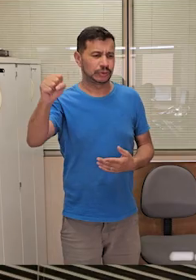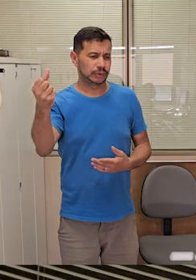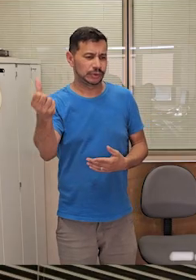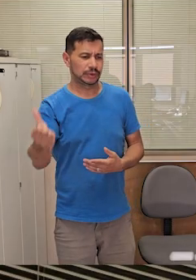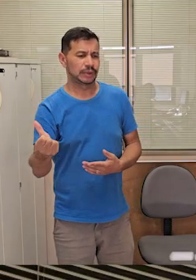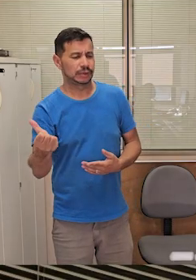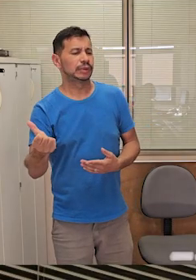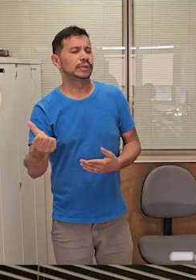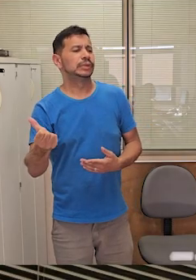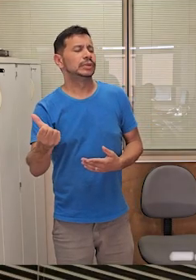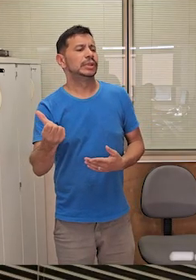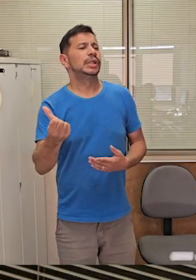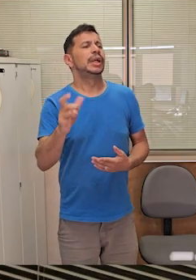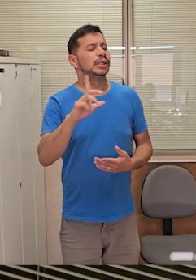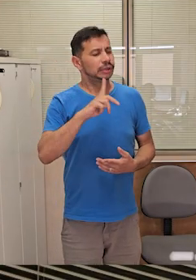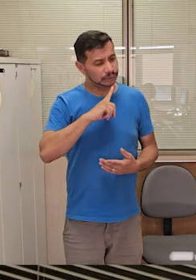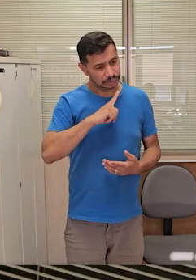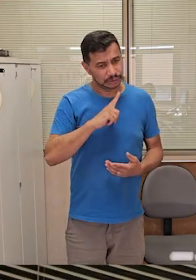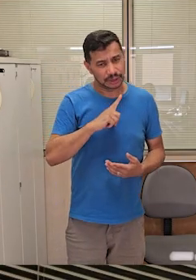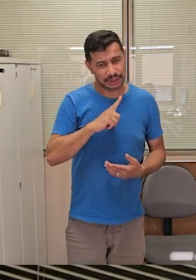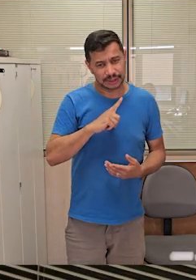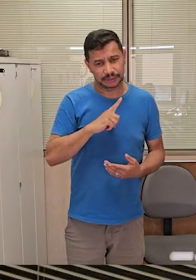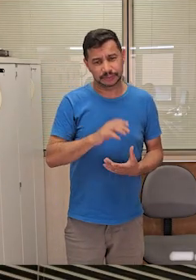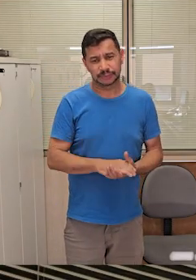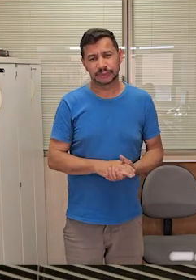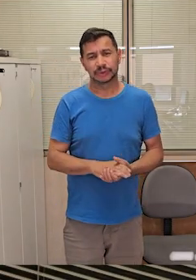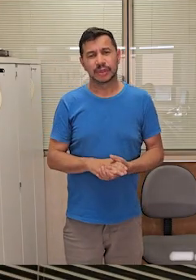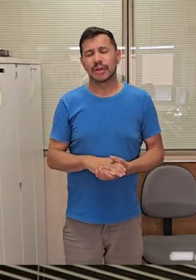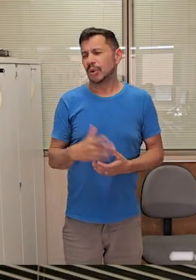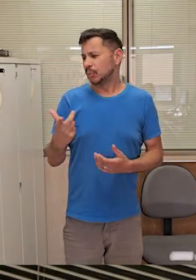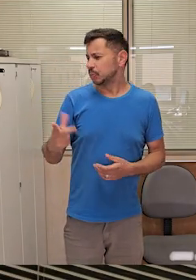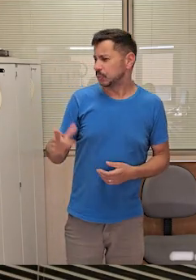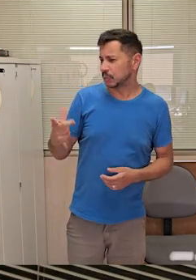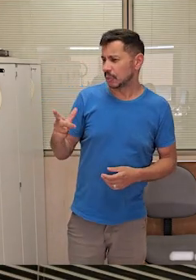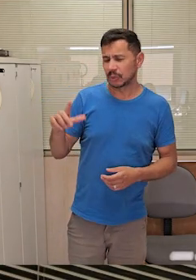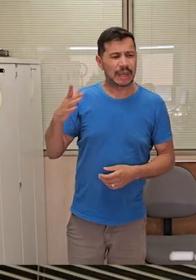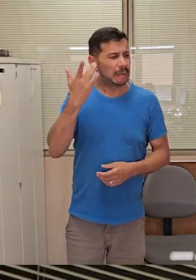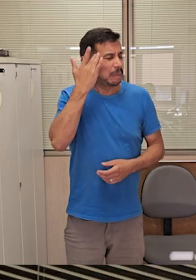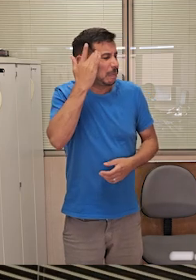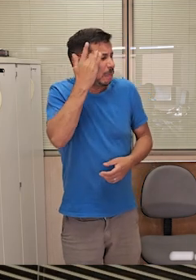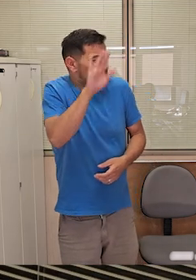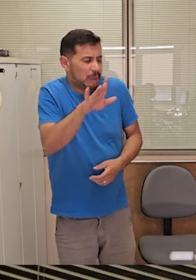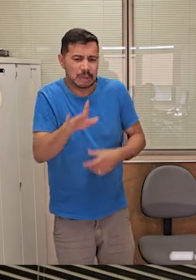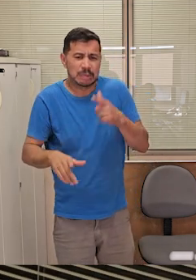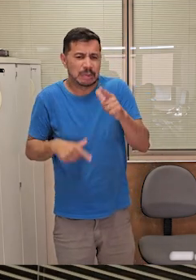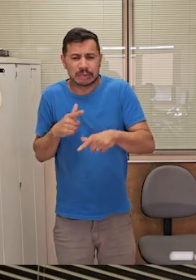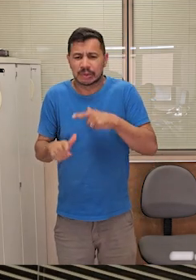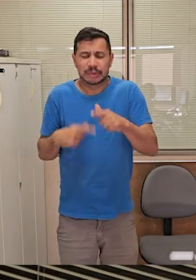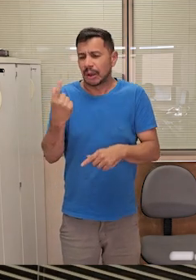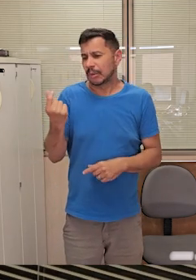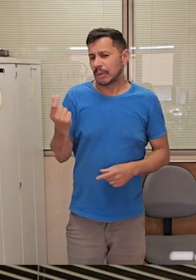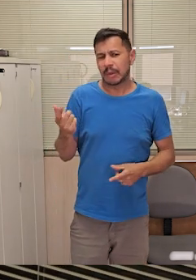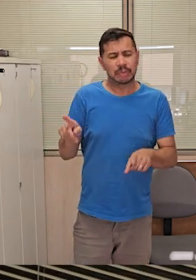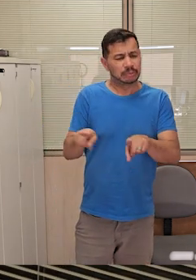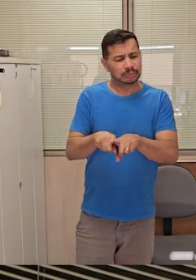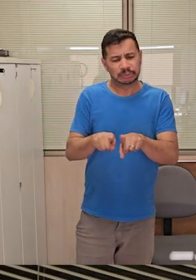1986 para a Assembleia Nacional Constituinte. Nós não tínhamos experiência nenhuma, não tínhamos